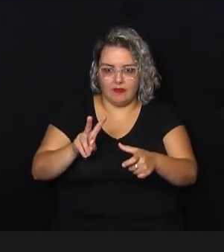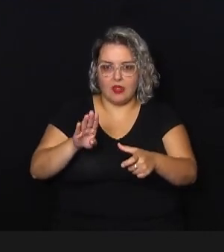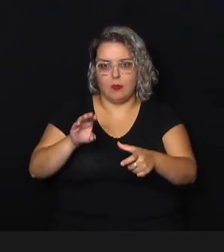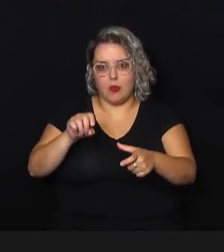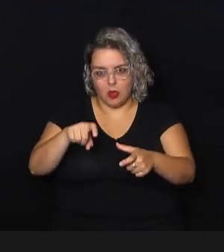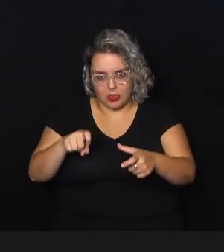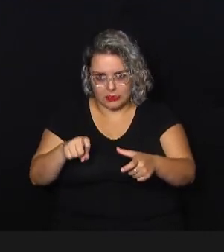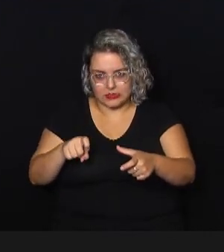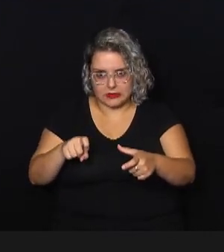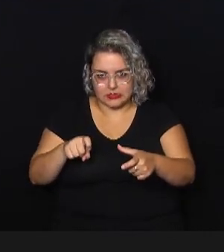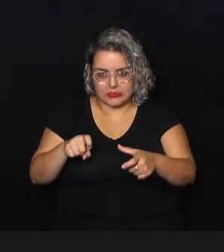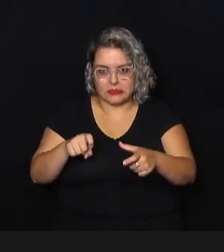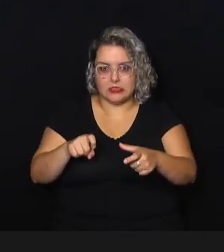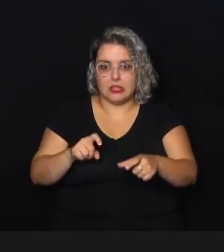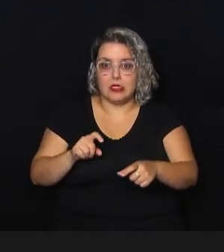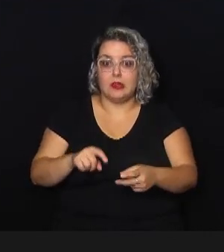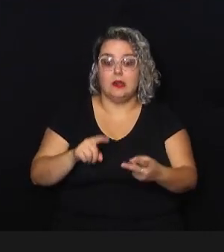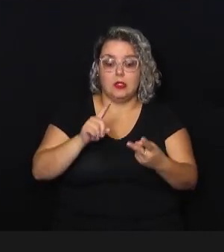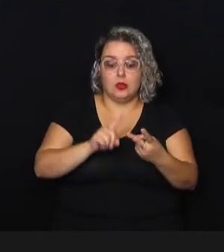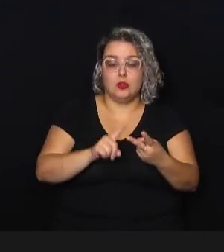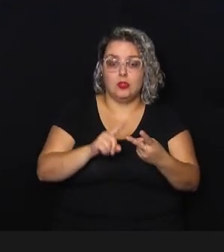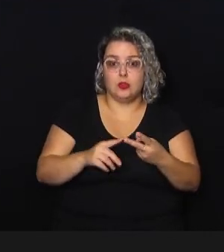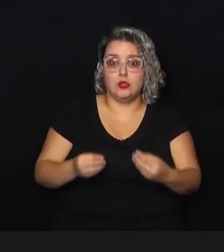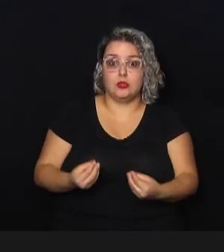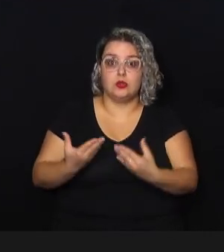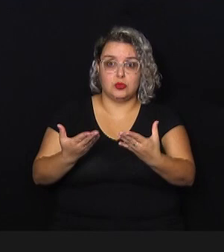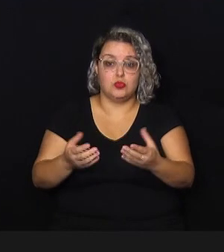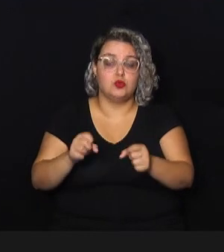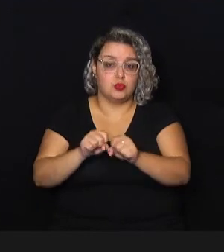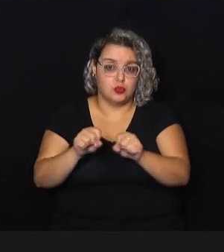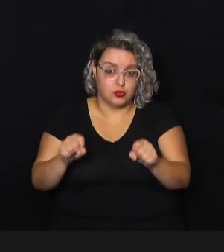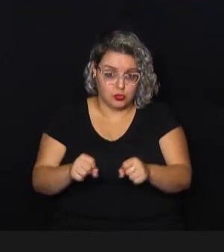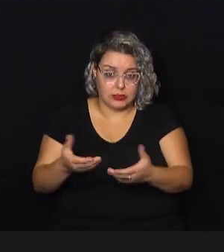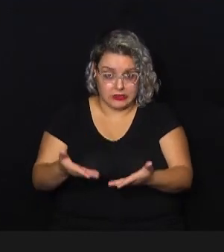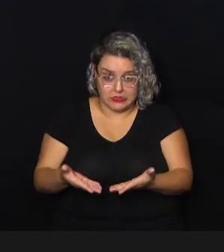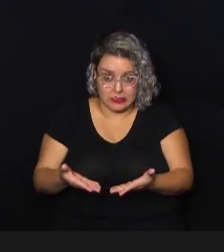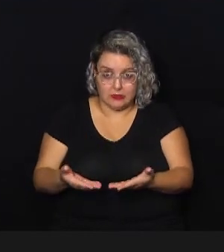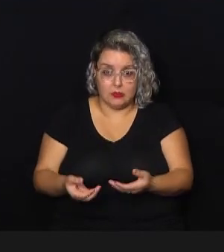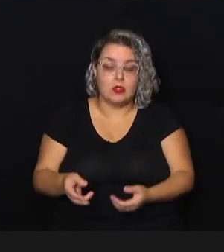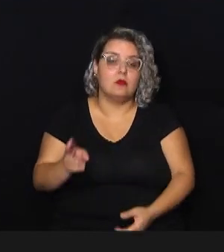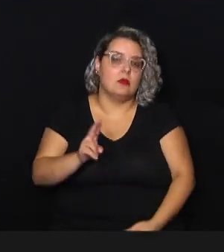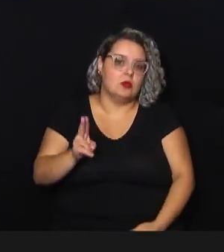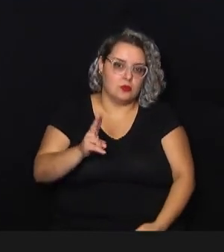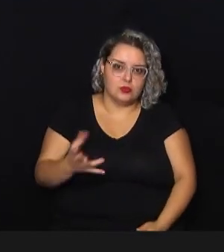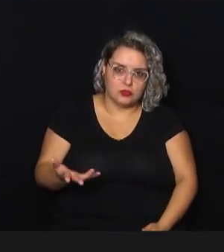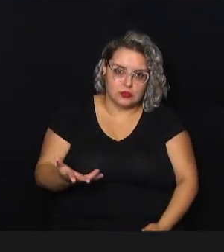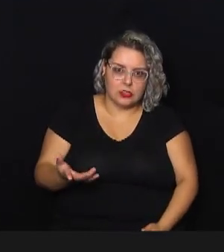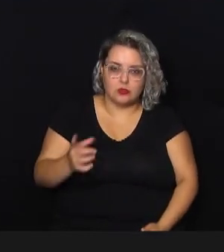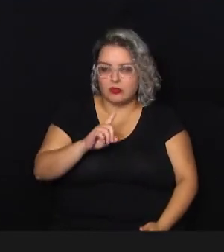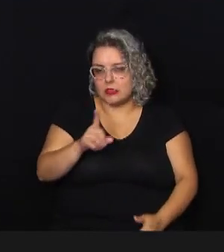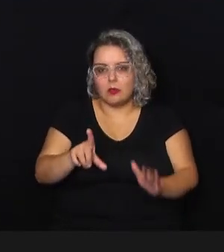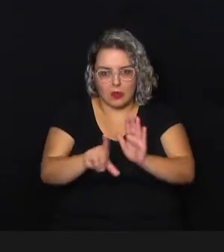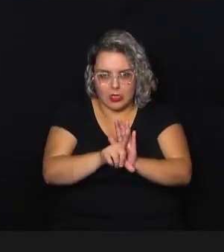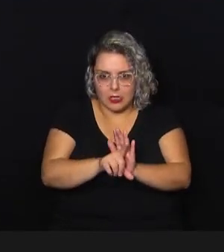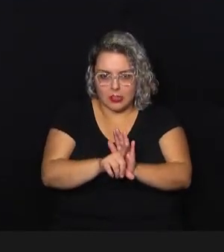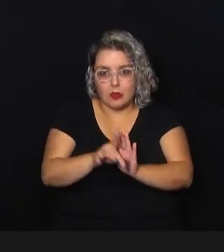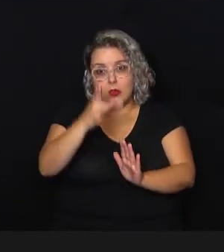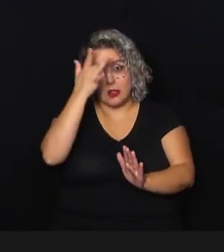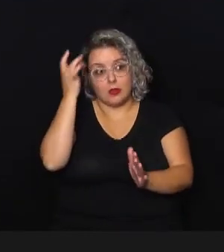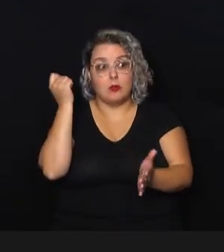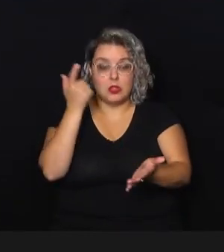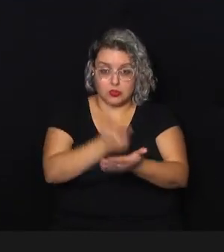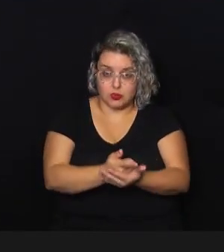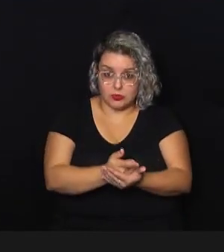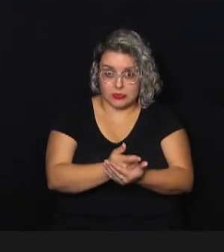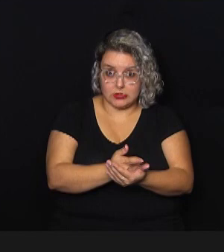que disponibiliza num servidor os canais que vão ser utilizados indevidamente e o consumidor final. A